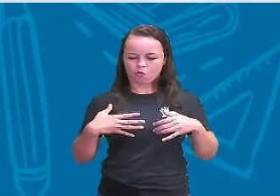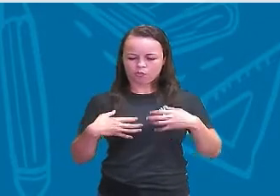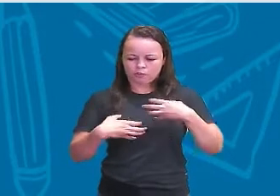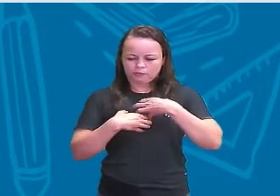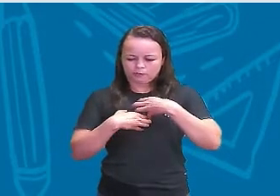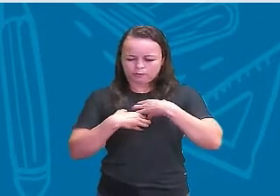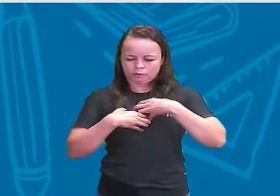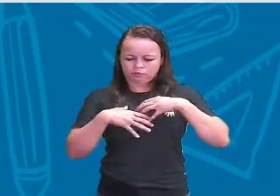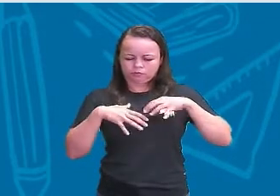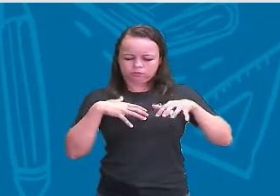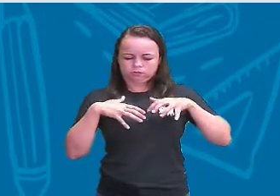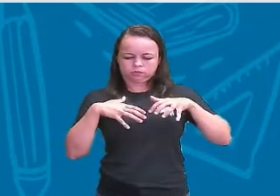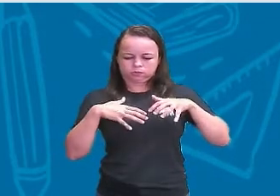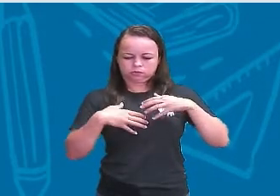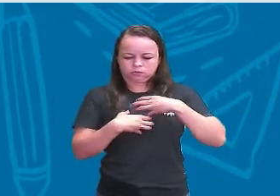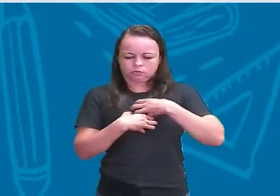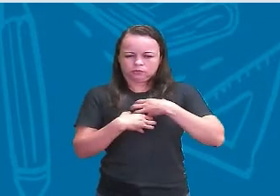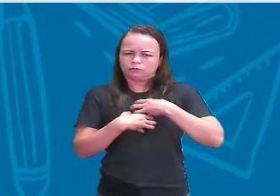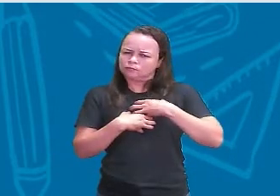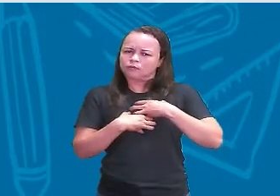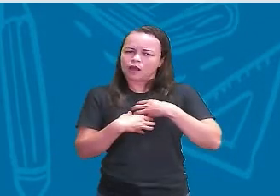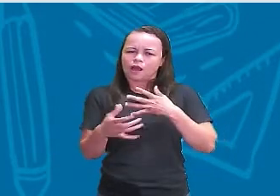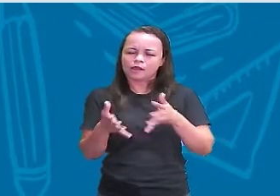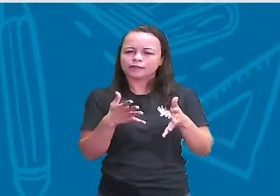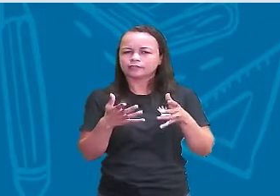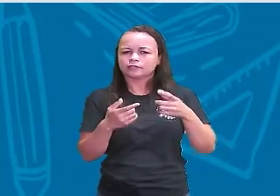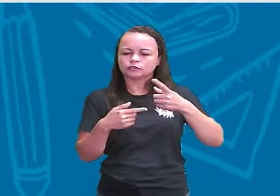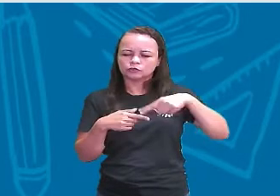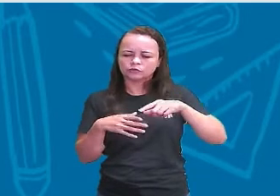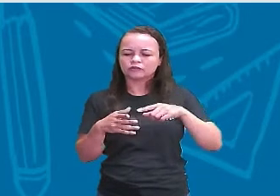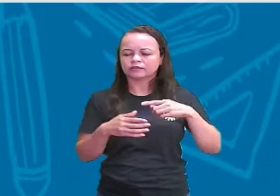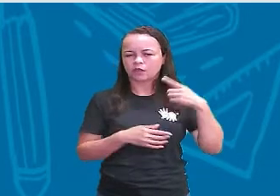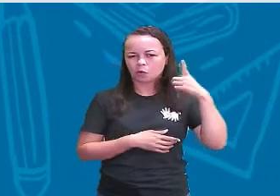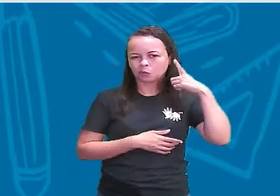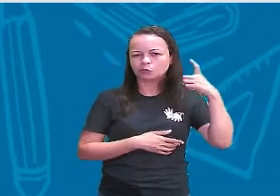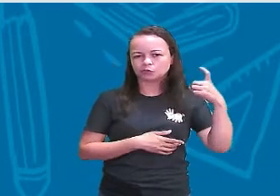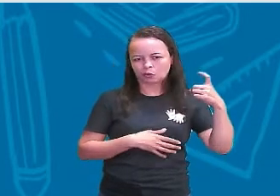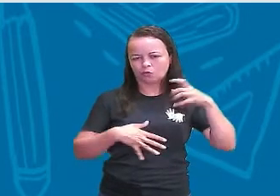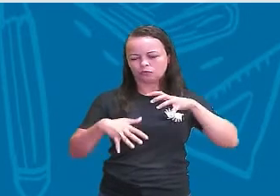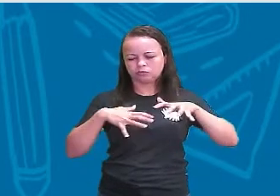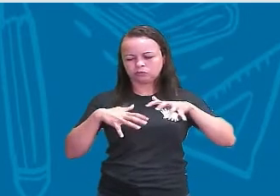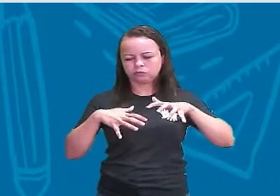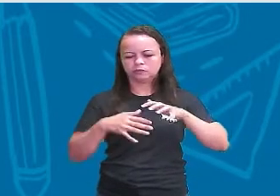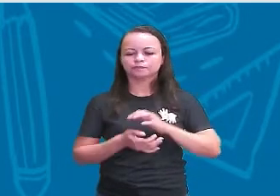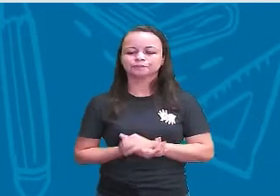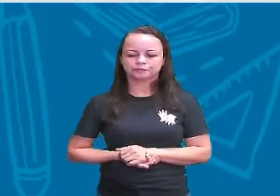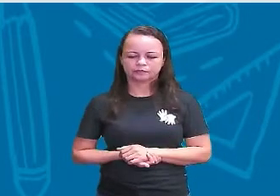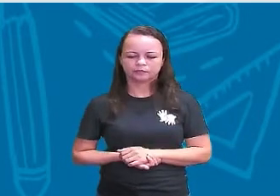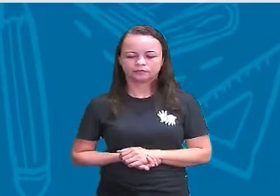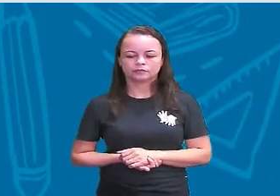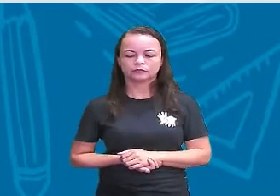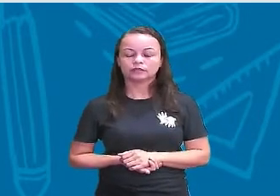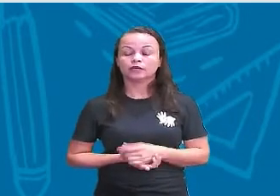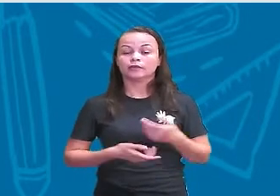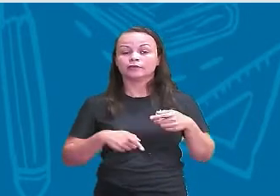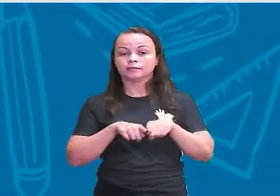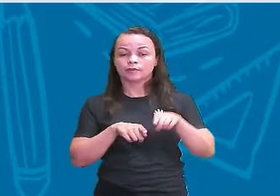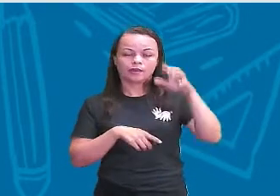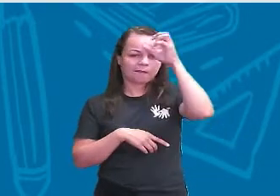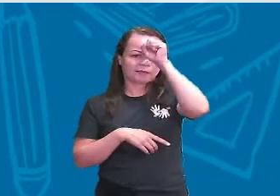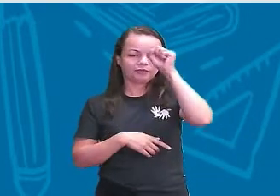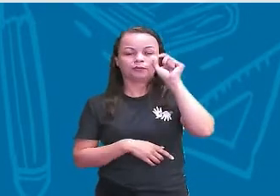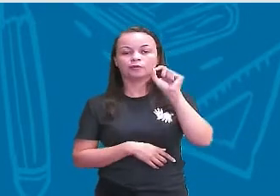vai estar emitindo sonoridade, vai estar emitindo som, tá certo? Nós aprendemos que o ouvido é